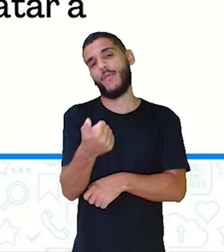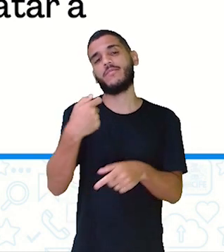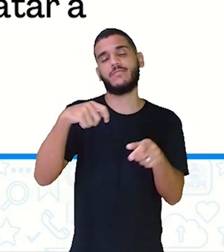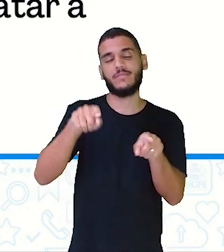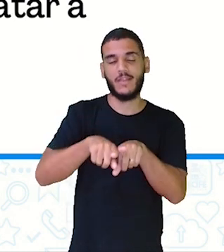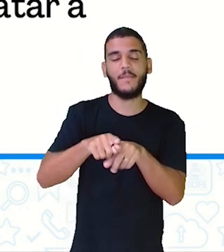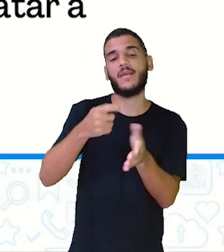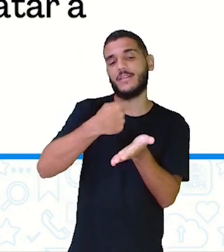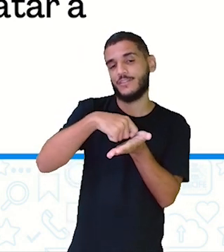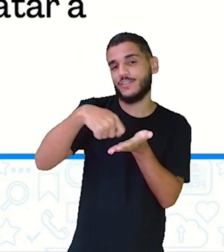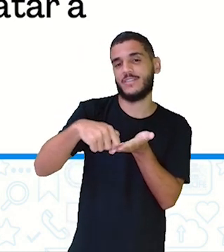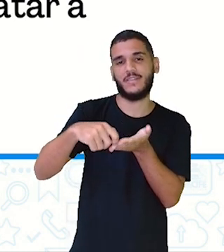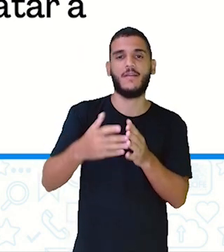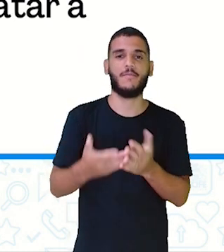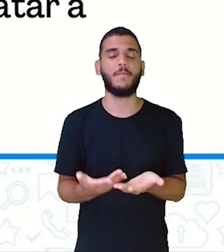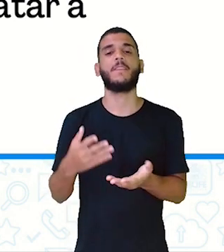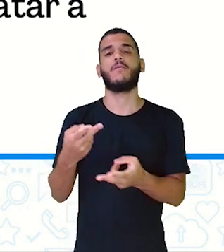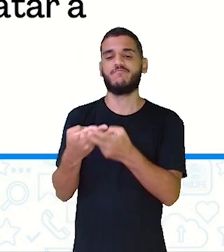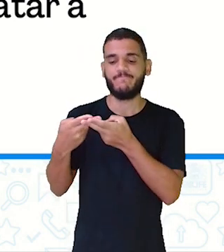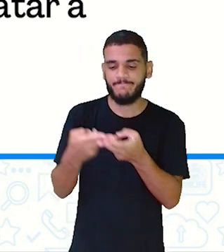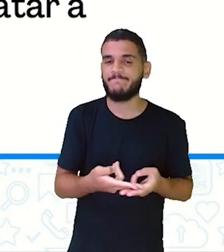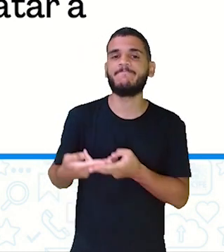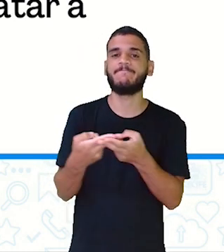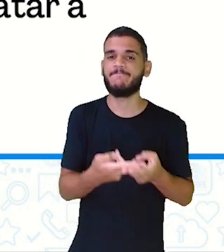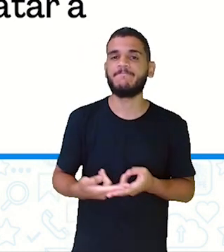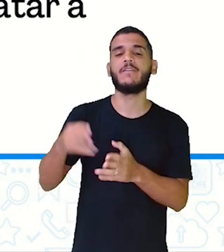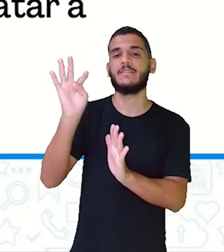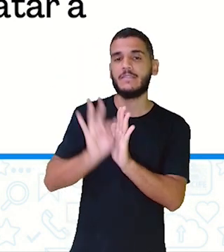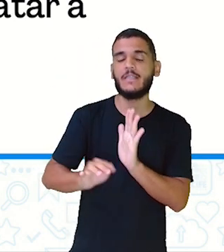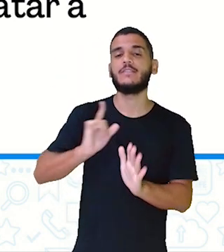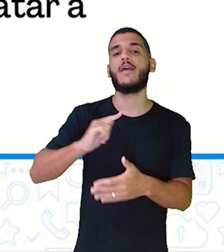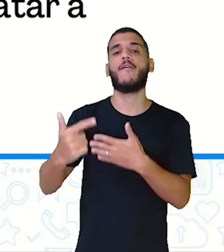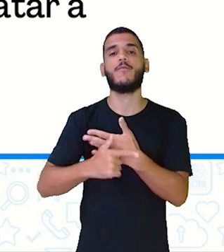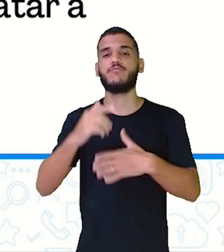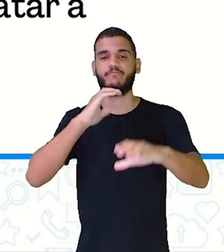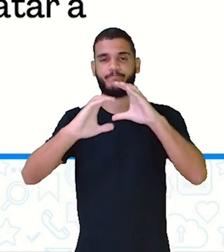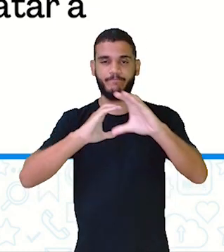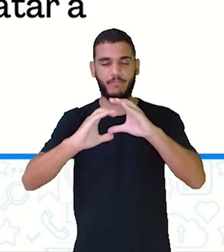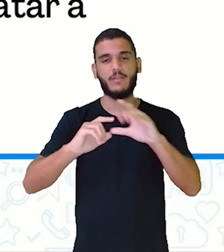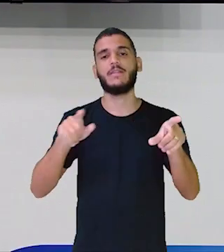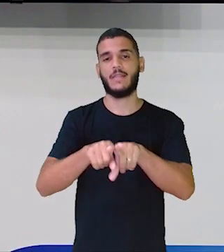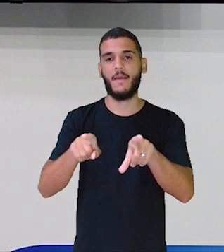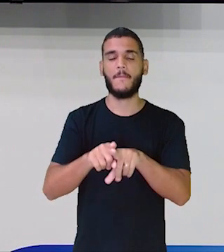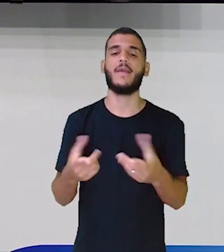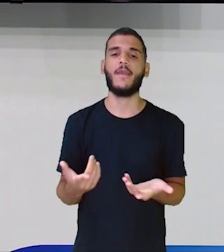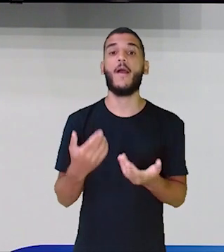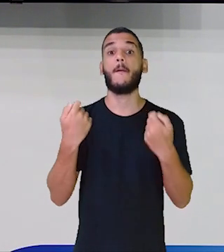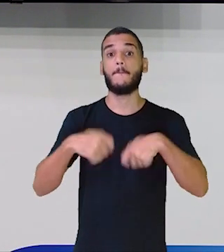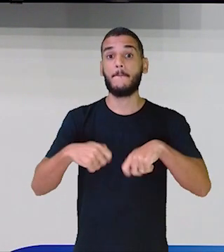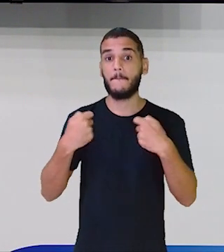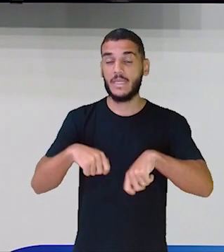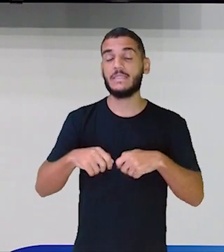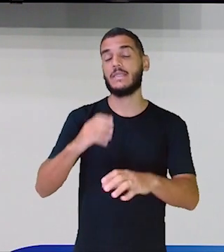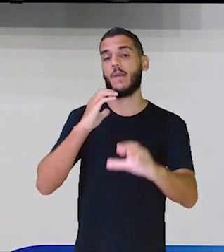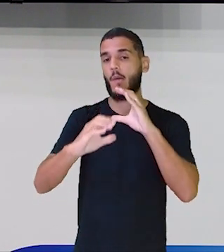escrita. A revisão dos textos para que possam cumprir sua função comunicativa. Sim, comunicação, quanto